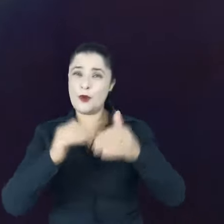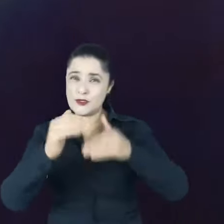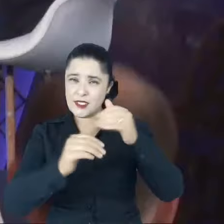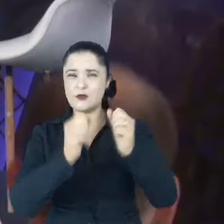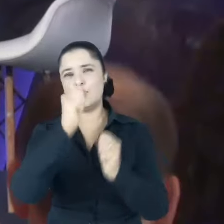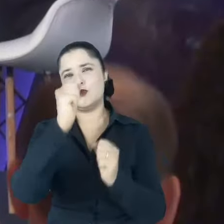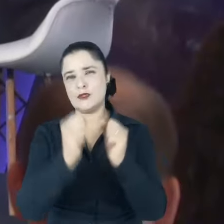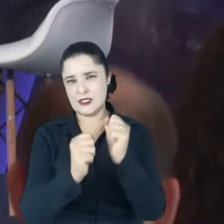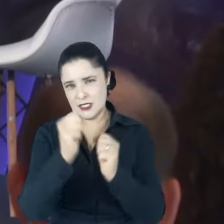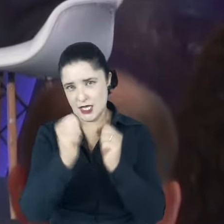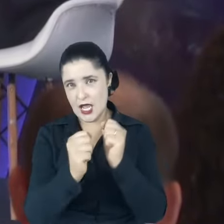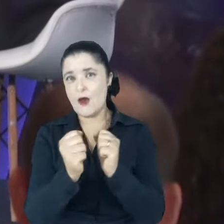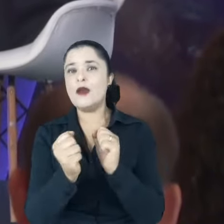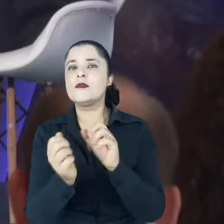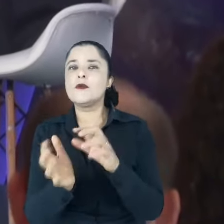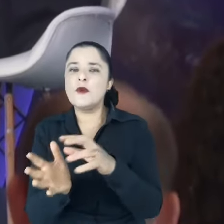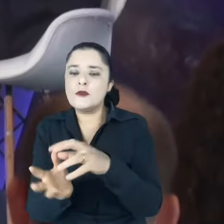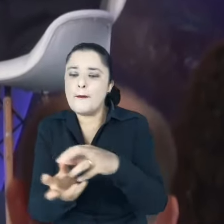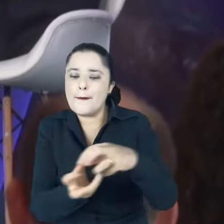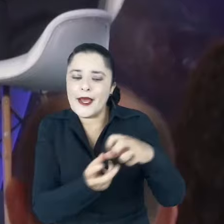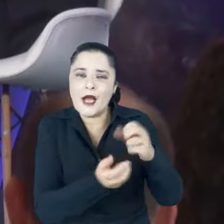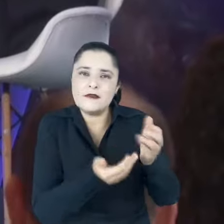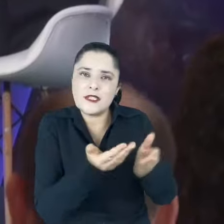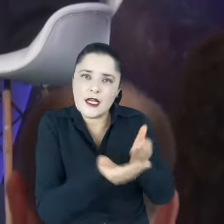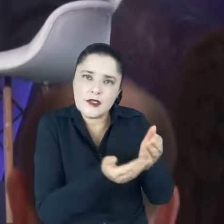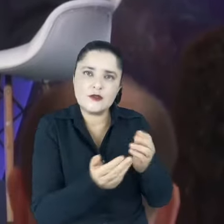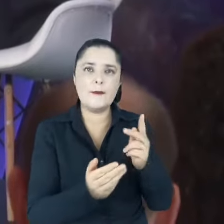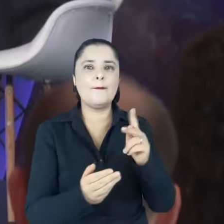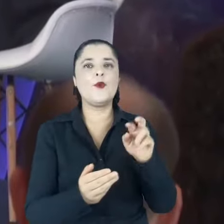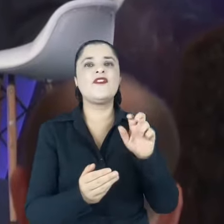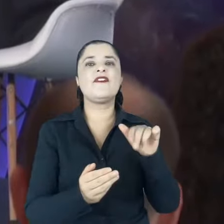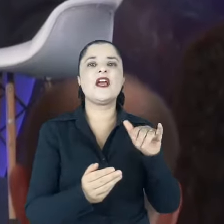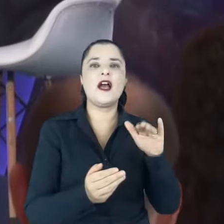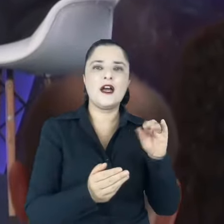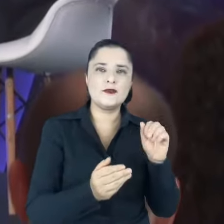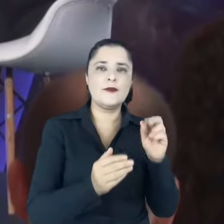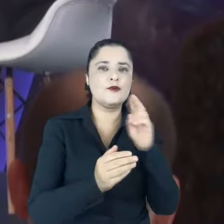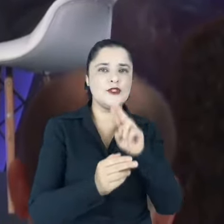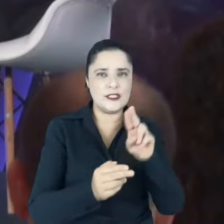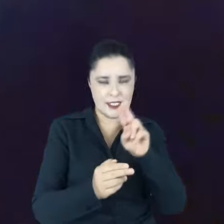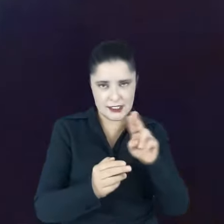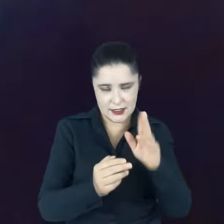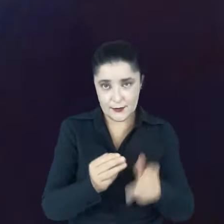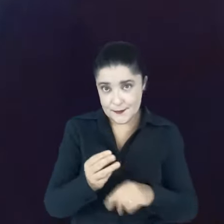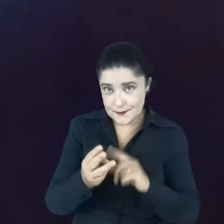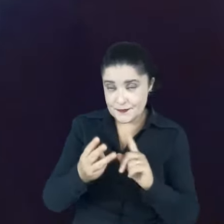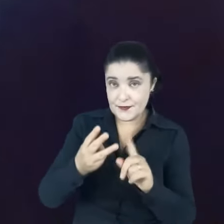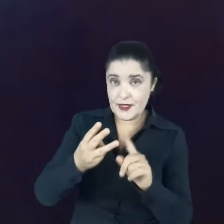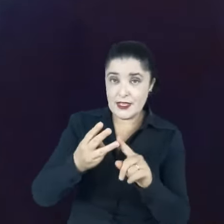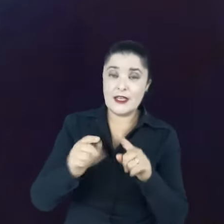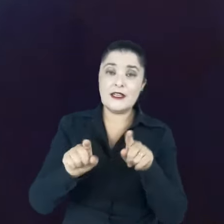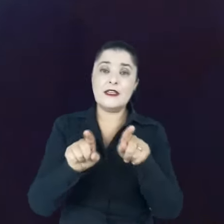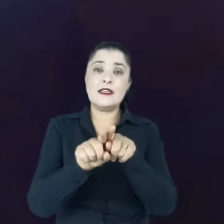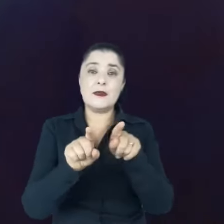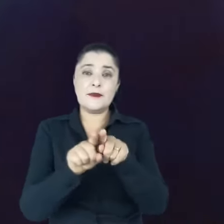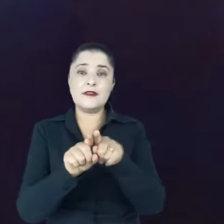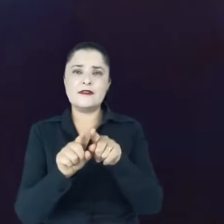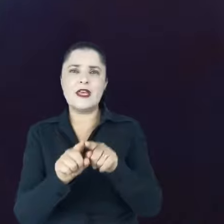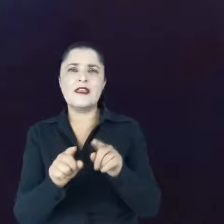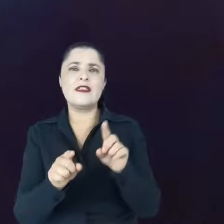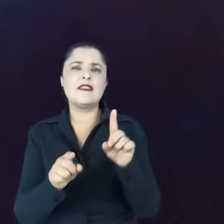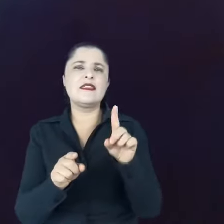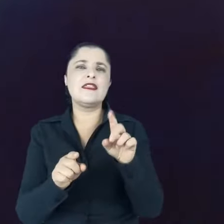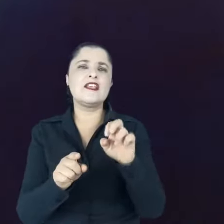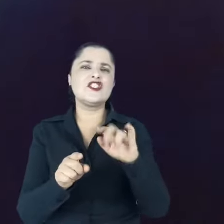ser capturados, tratados e purificados para utilização. E, por fim, tem também dejetos de outros tipos, que